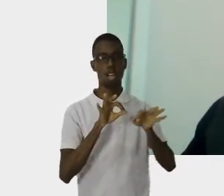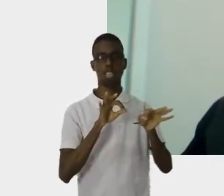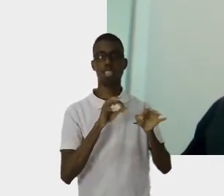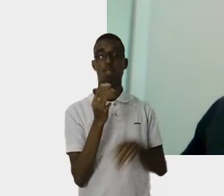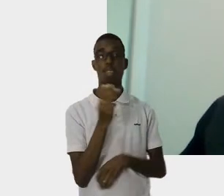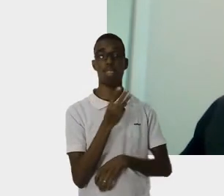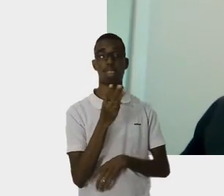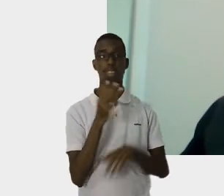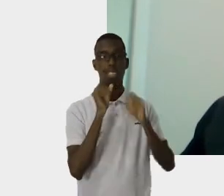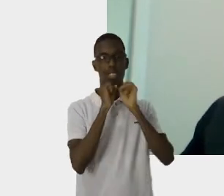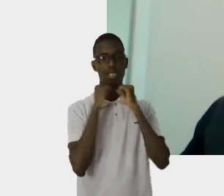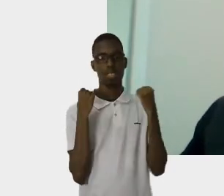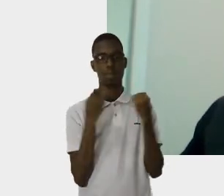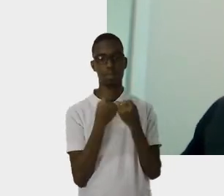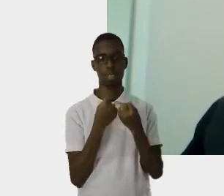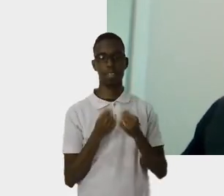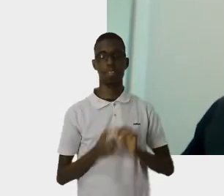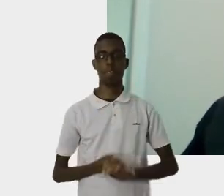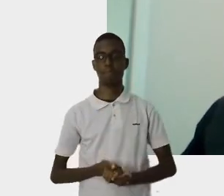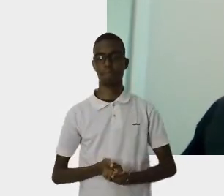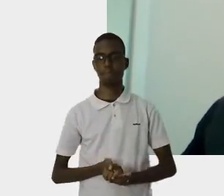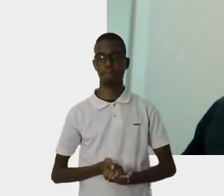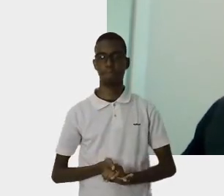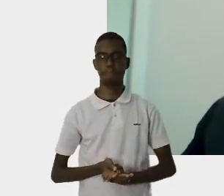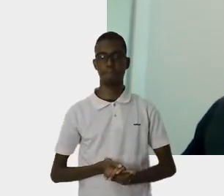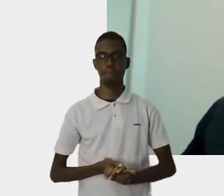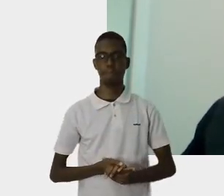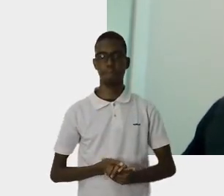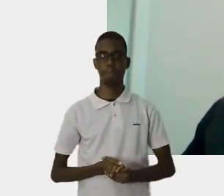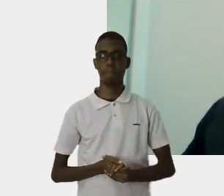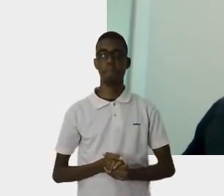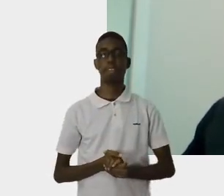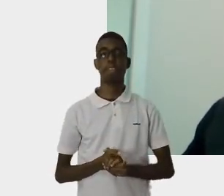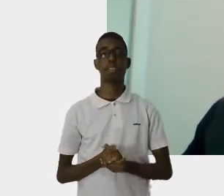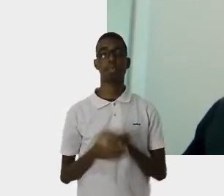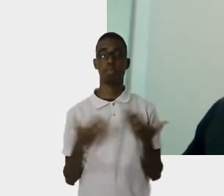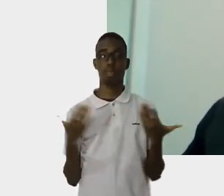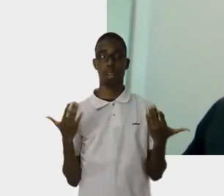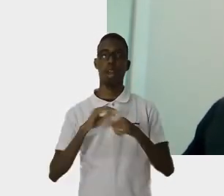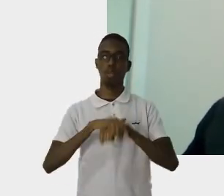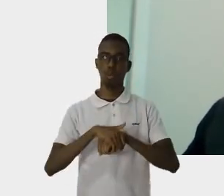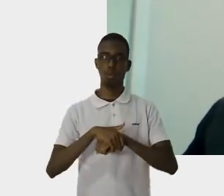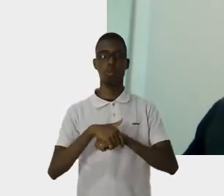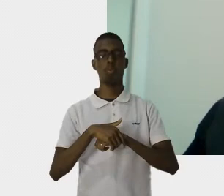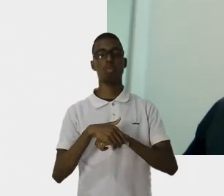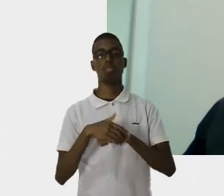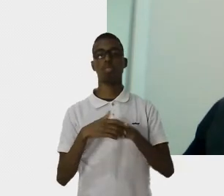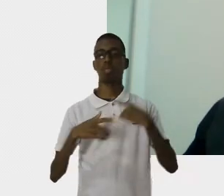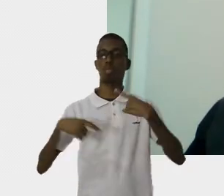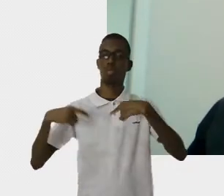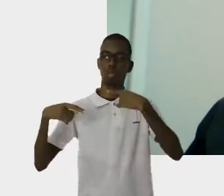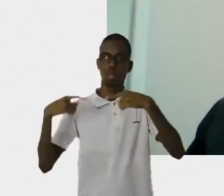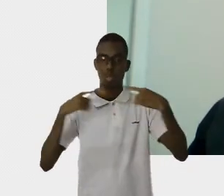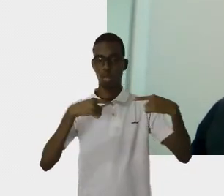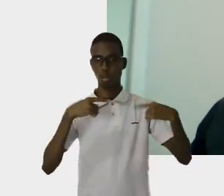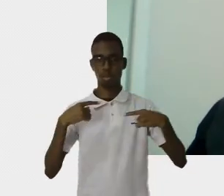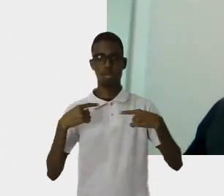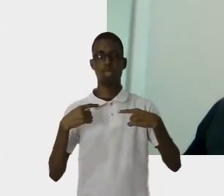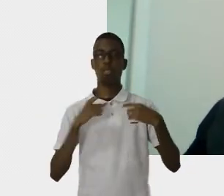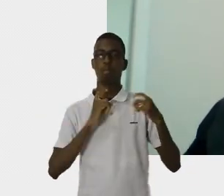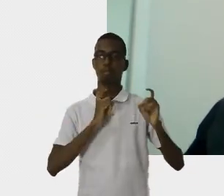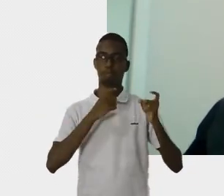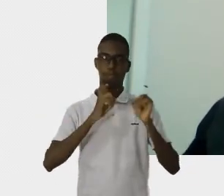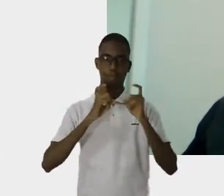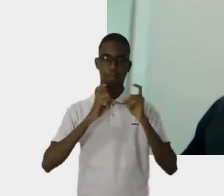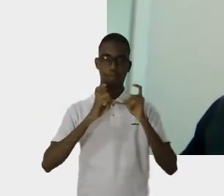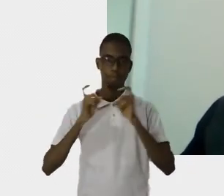Bom, o tema de agora à noite, eu vou me propor a discutir, vou debater um pouquinho mais adiante aí com a Sabrina e com quem estiver nos